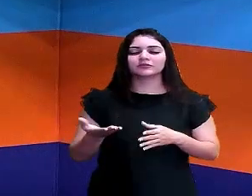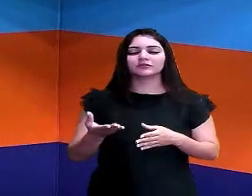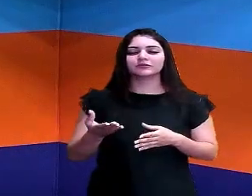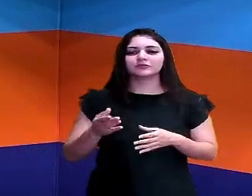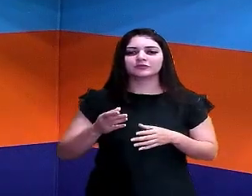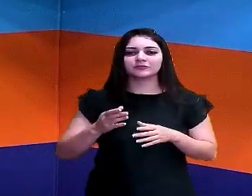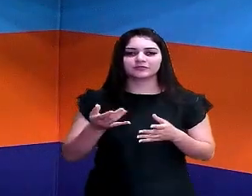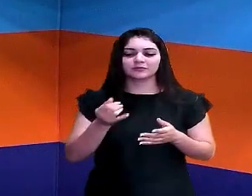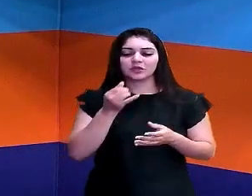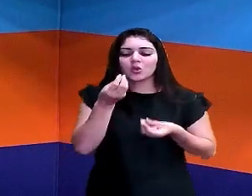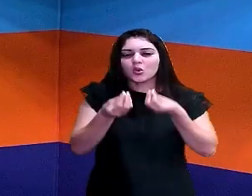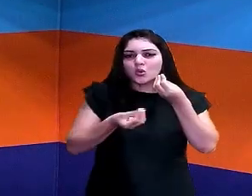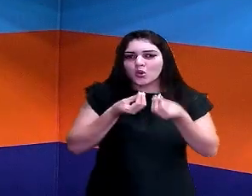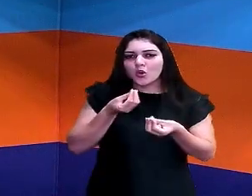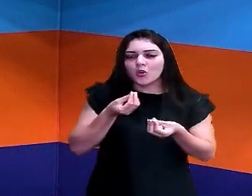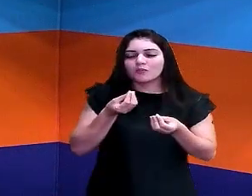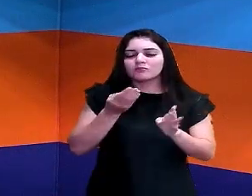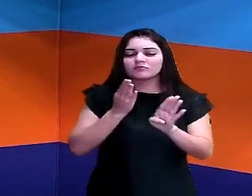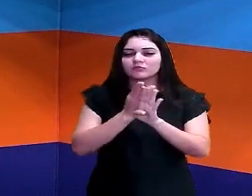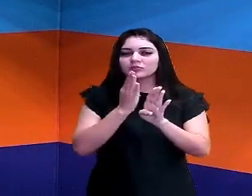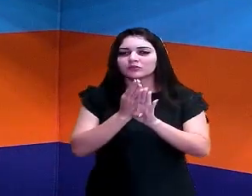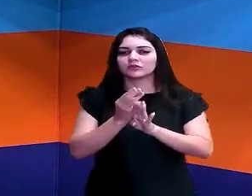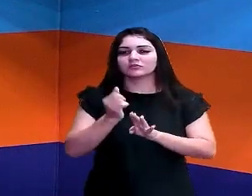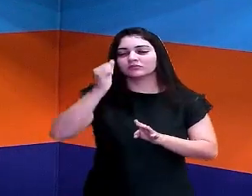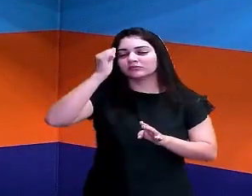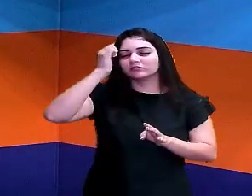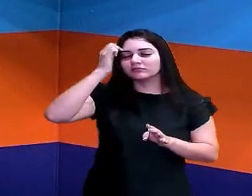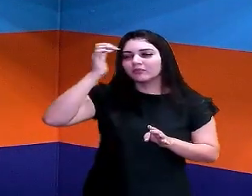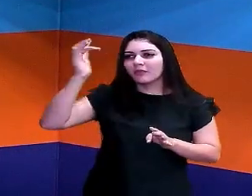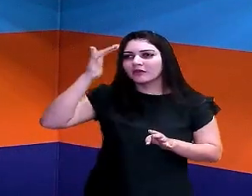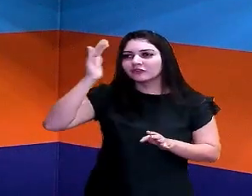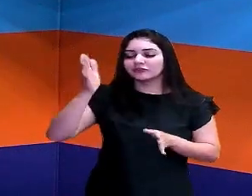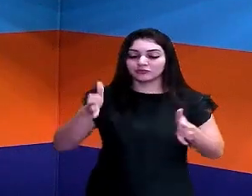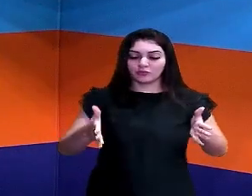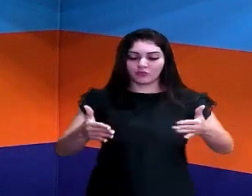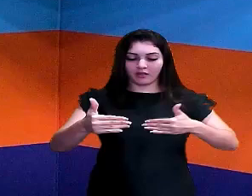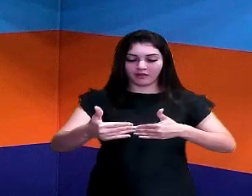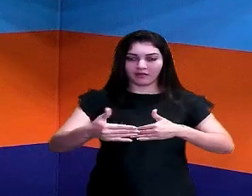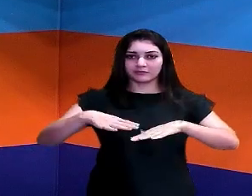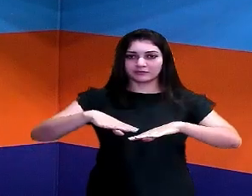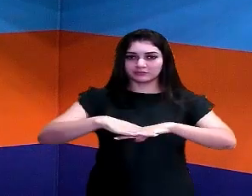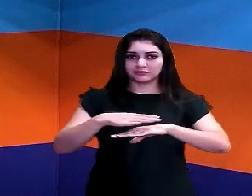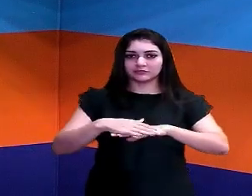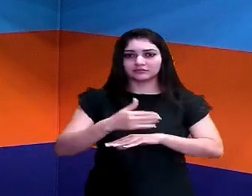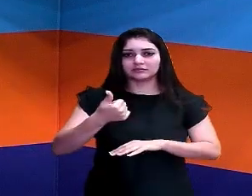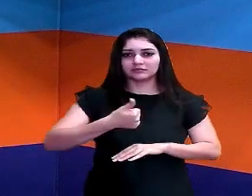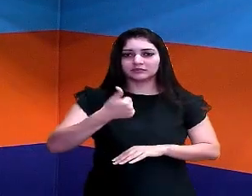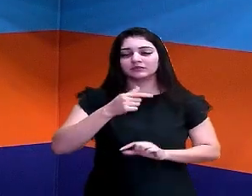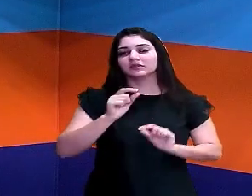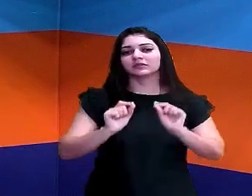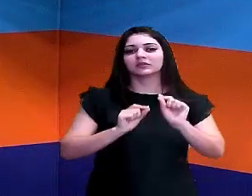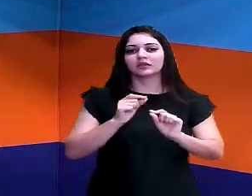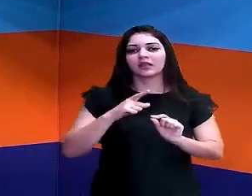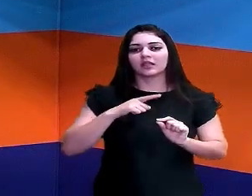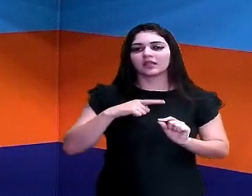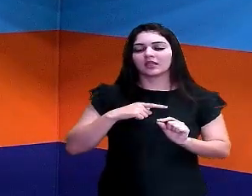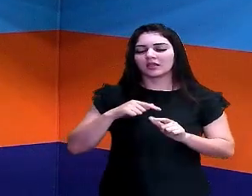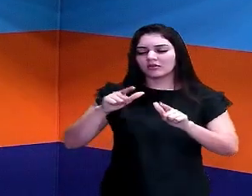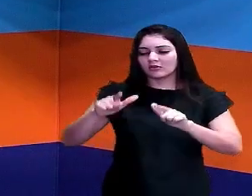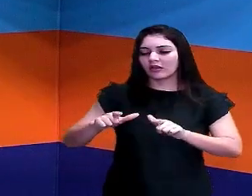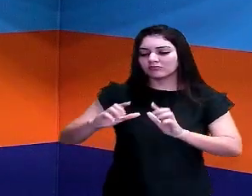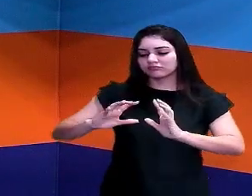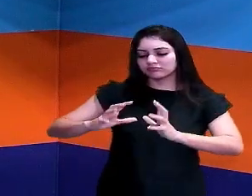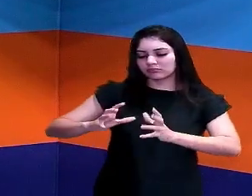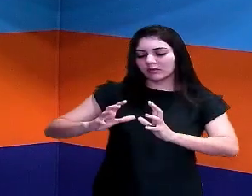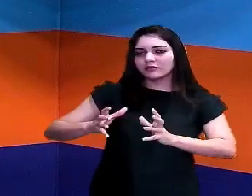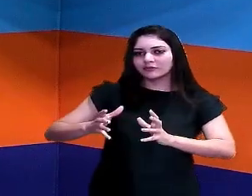temos? Então, eu preciso que você imagine uma caixa de sapato. Primeiro, tem partes redondas nessa caixa